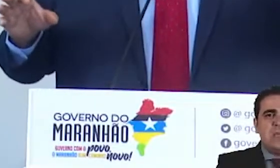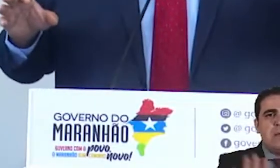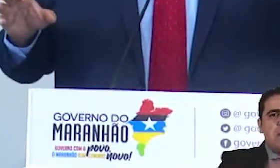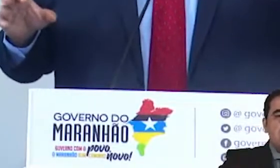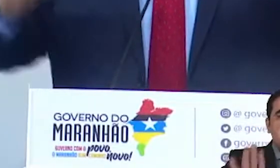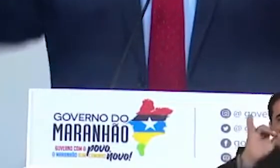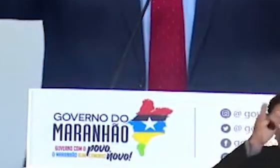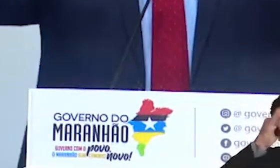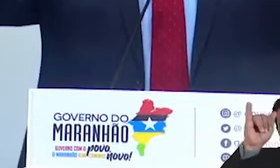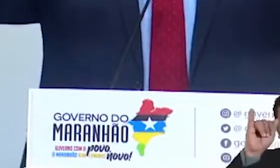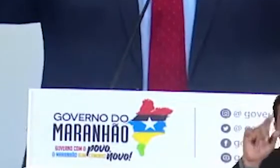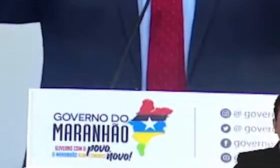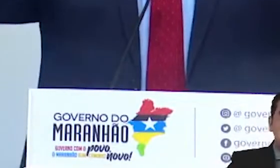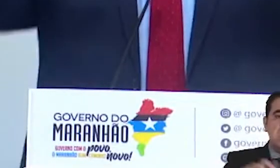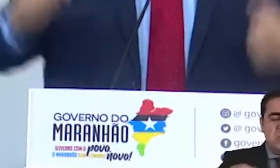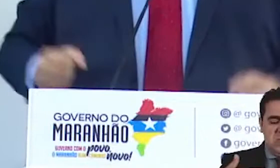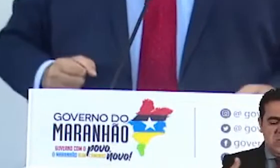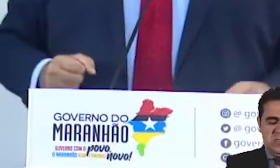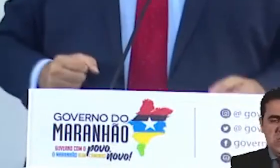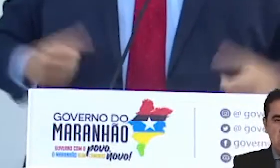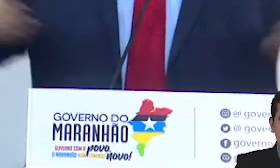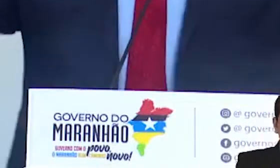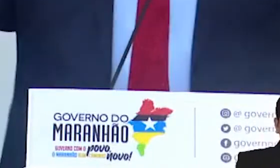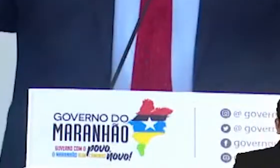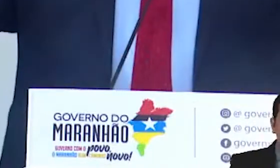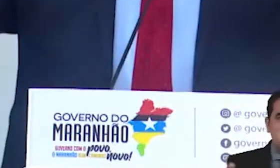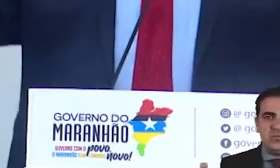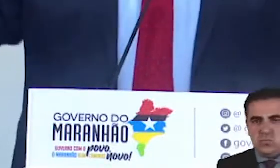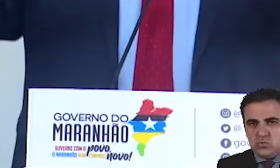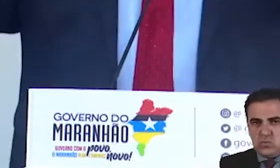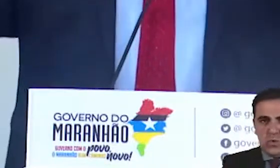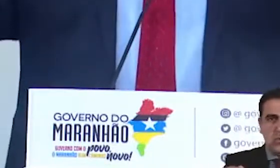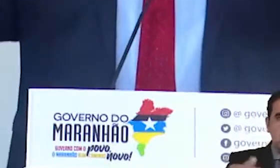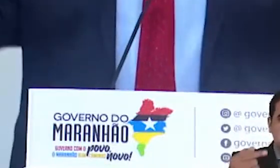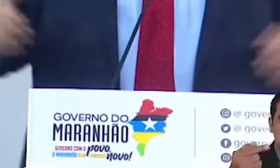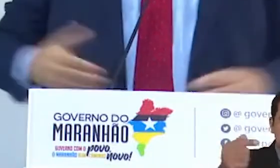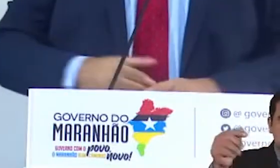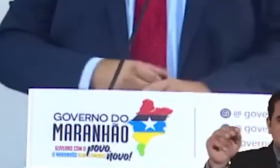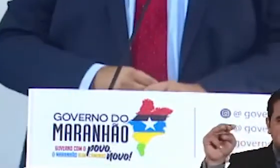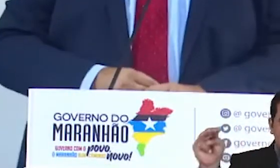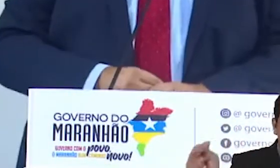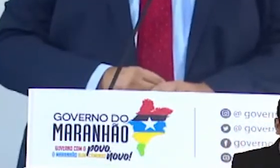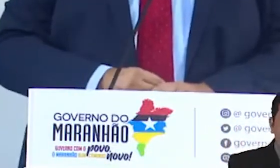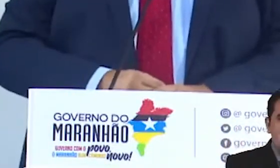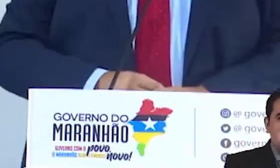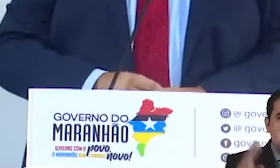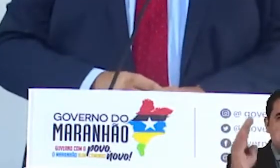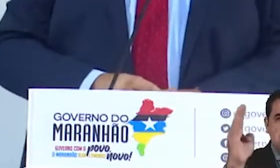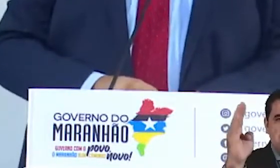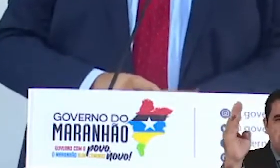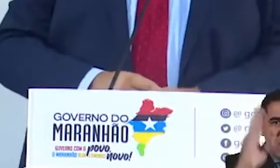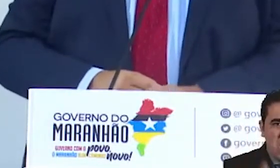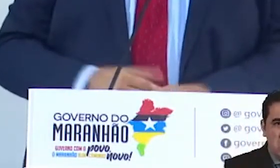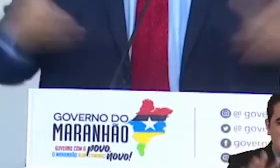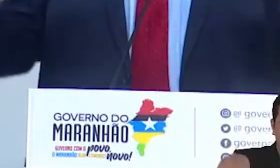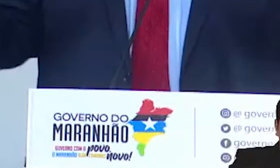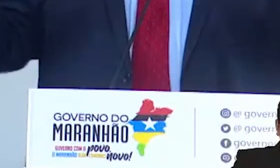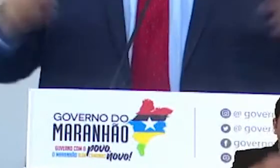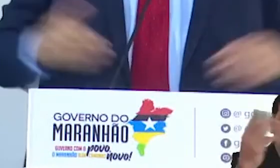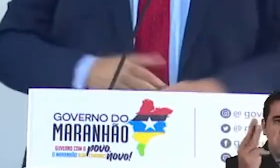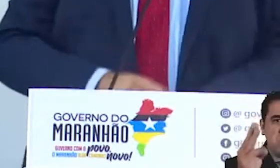dia Vinte e Quatro de Maio eventos com até 100 pessoas estão autorizados a partir do dia Dezessete de Maio